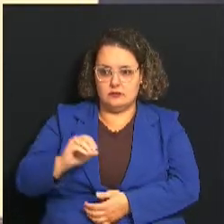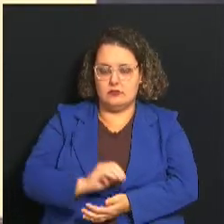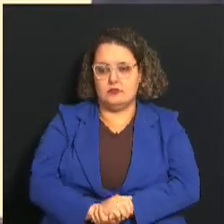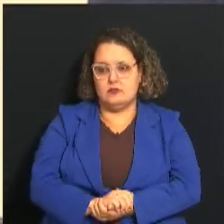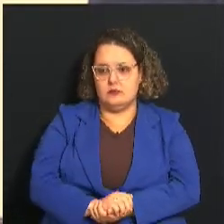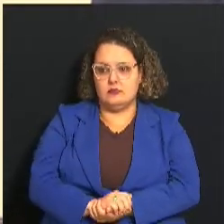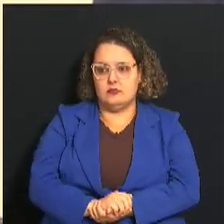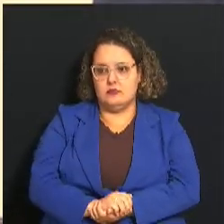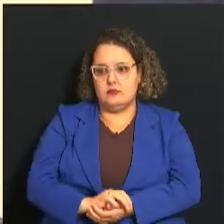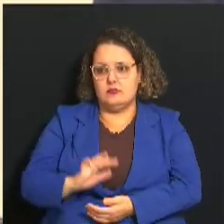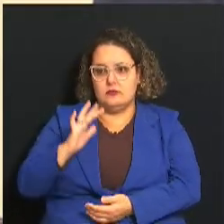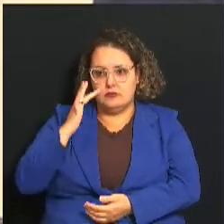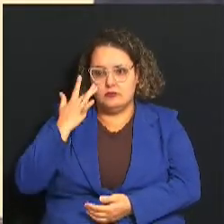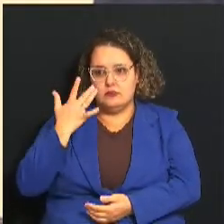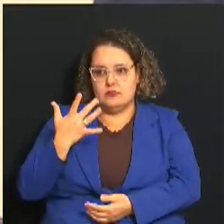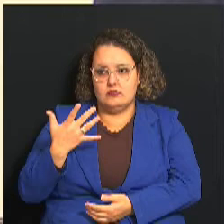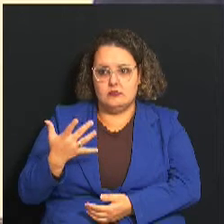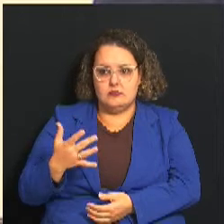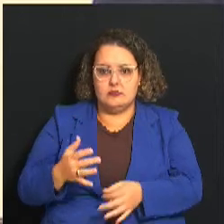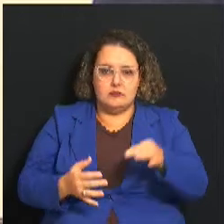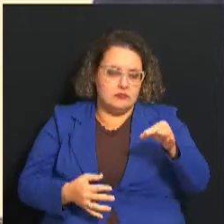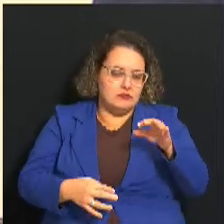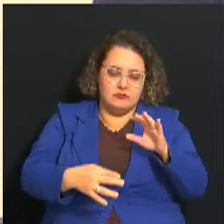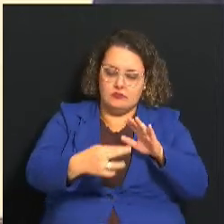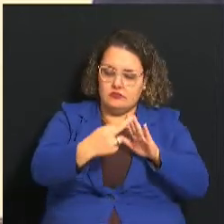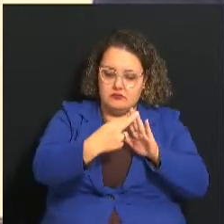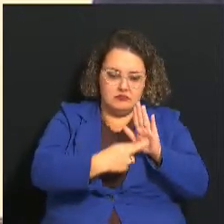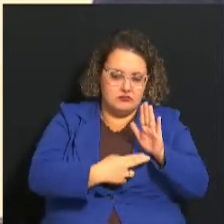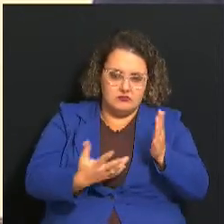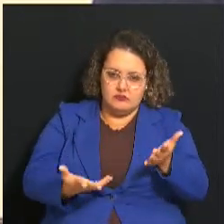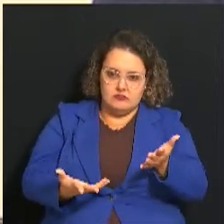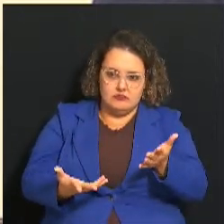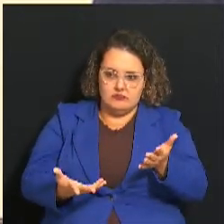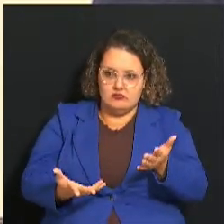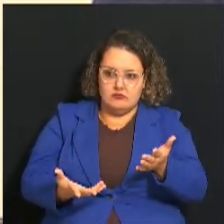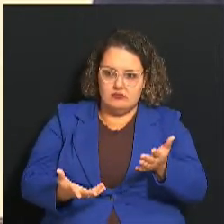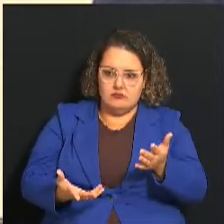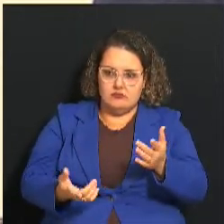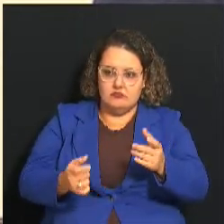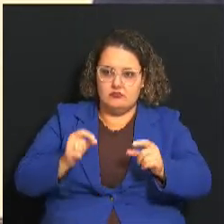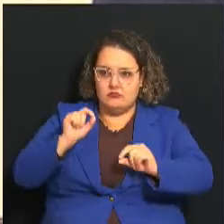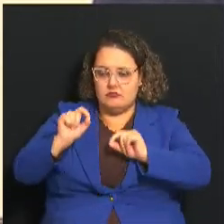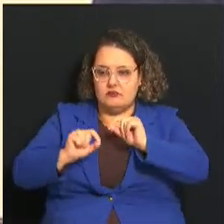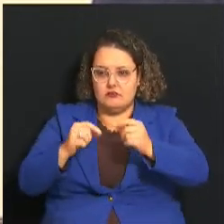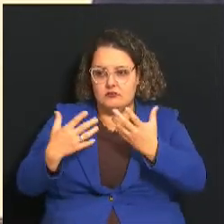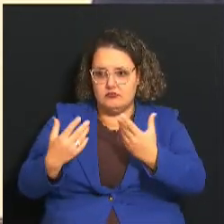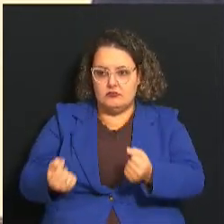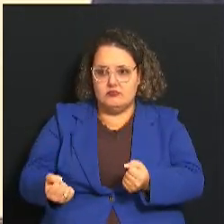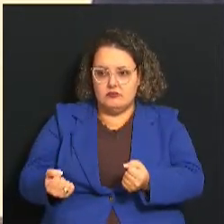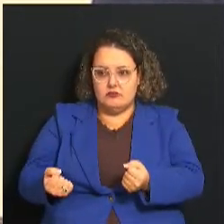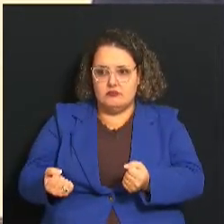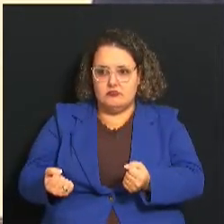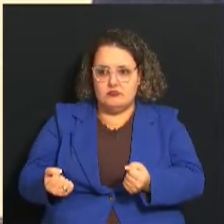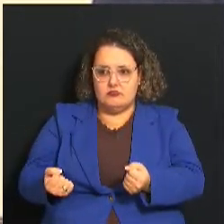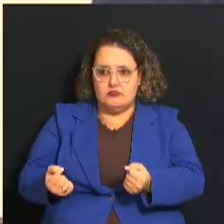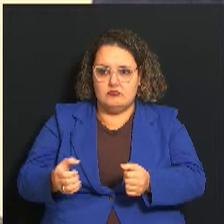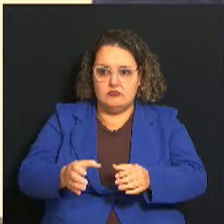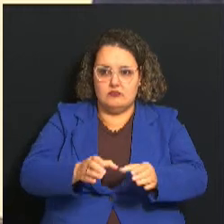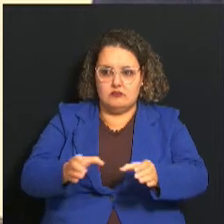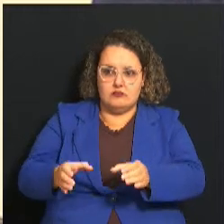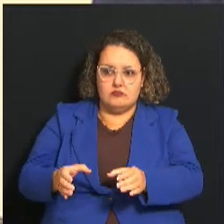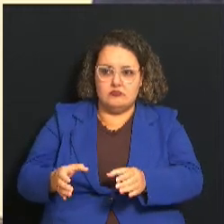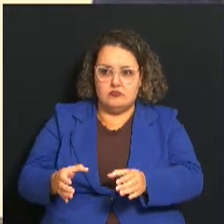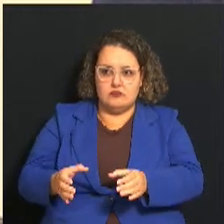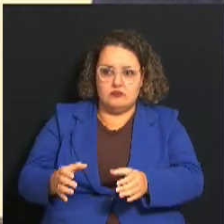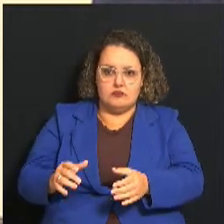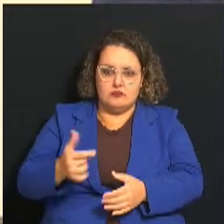quero. Isso que está aqui é o que está no regimento. Quem aceita ou não aceita está como coordenador. Eu não quero ter esse